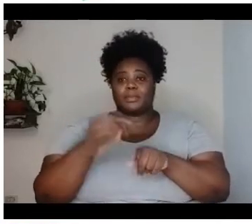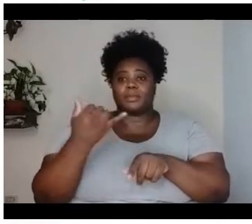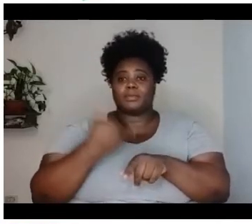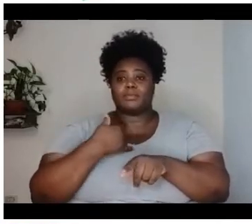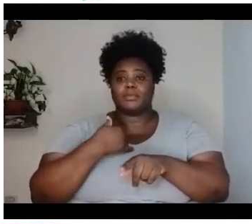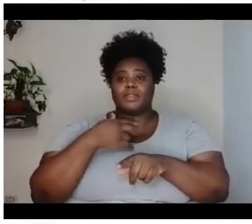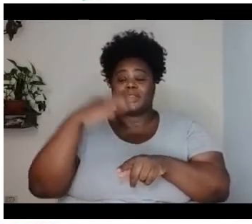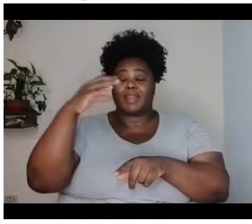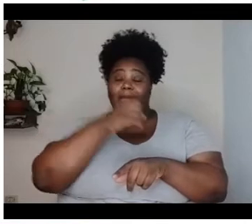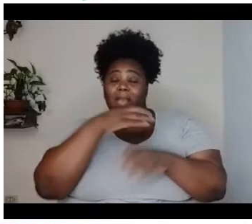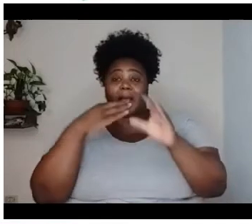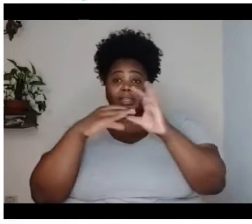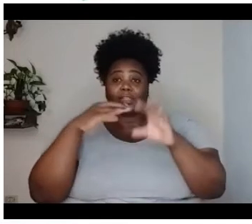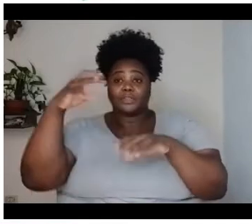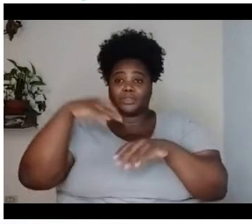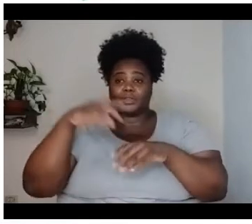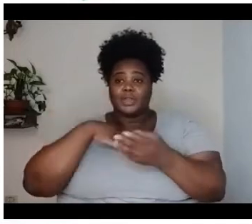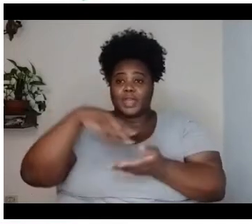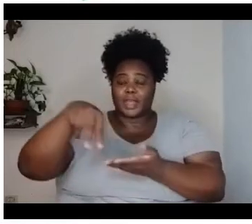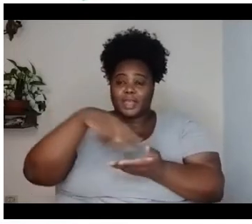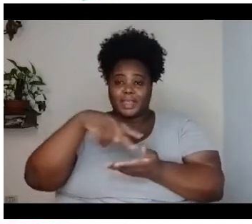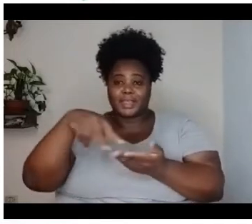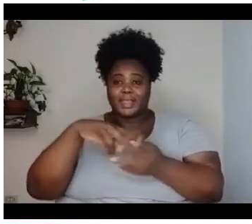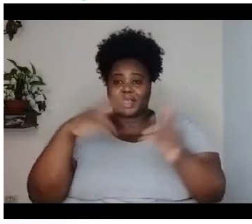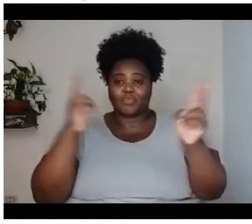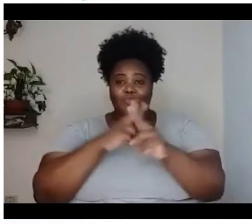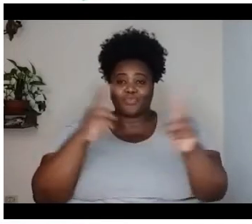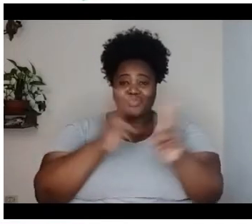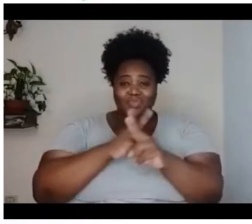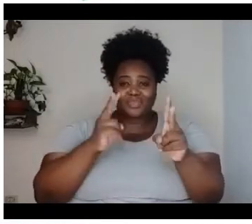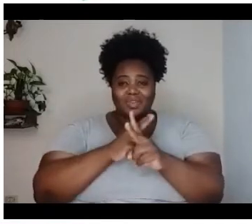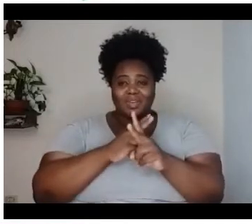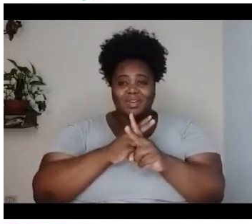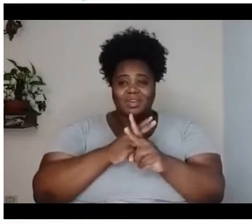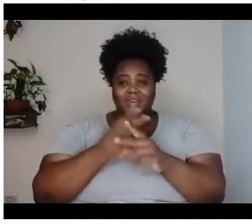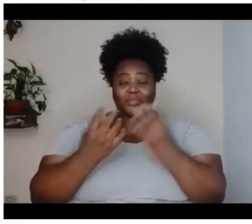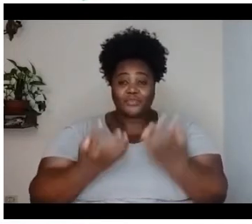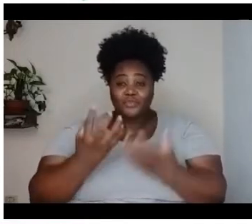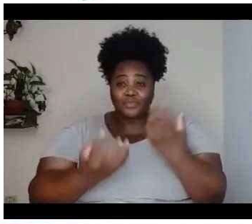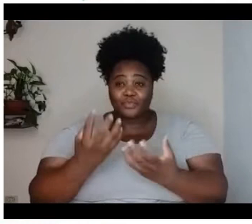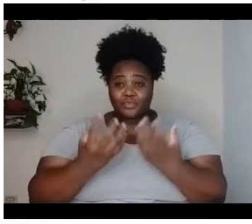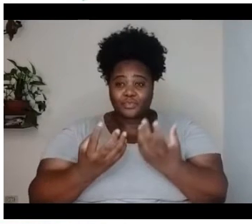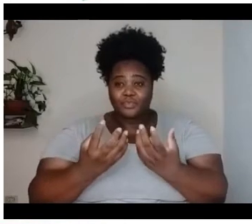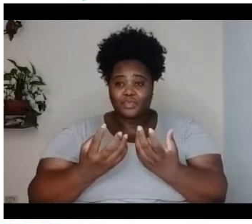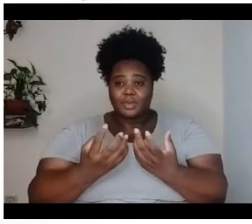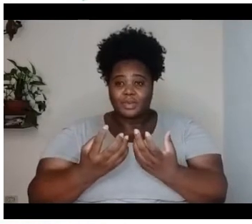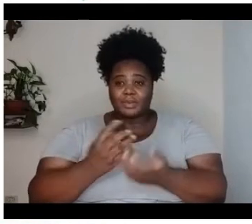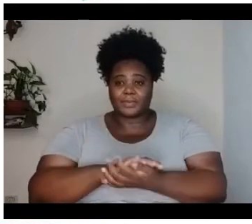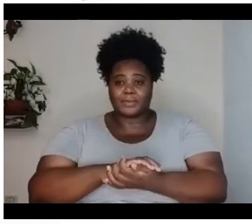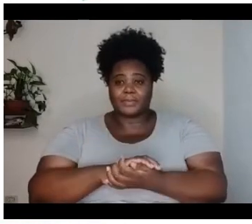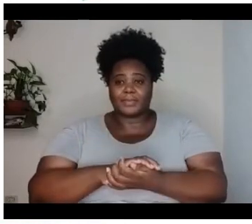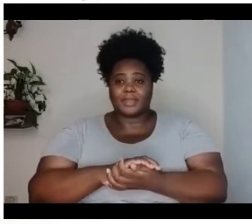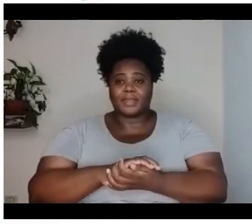parte que eu danço e o vento bate e o fogo. Eu lembro bem que foi a minha mãe que fez o